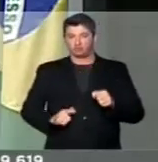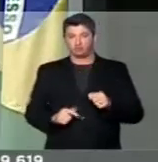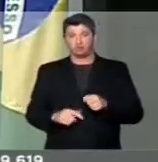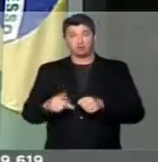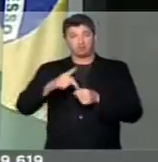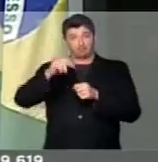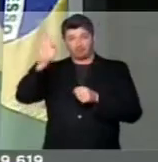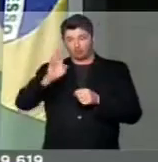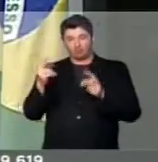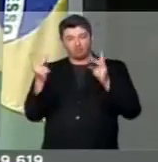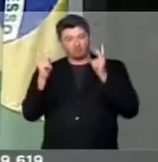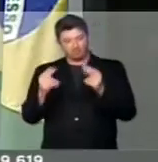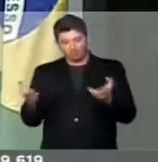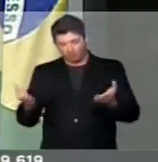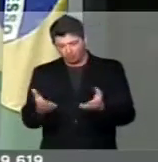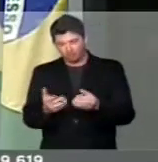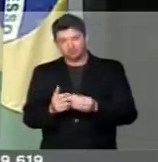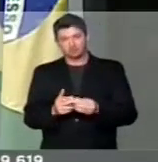mesma coisa.